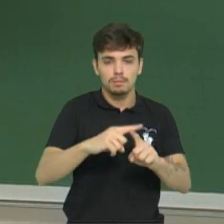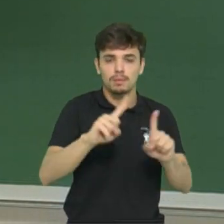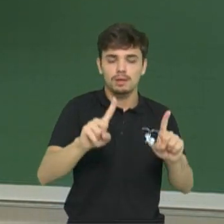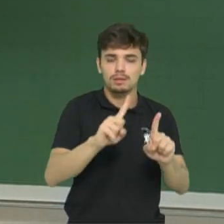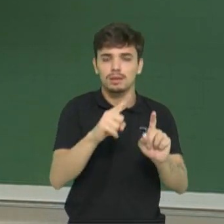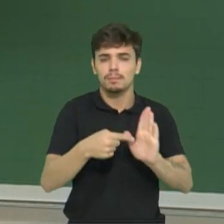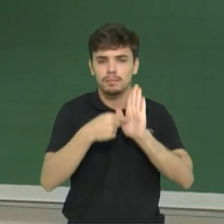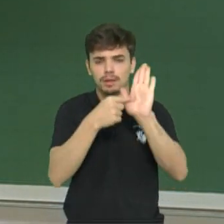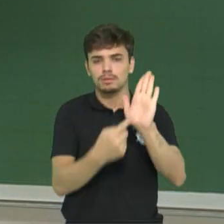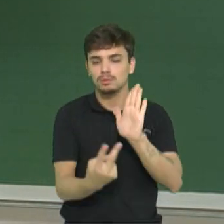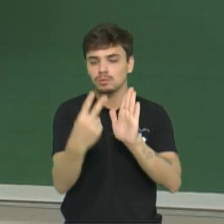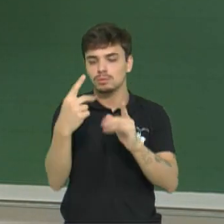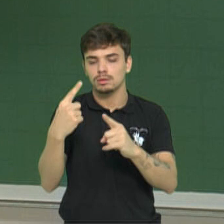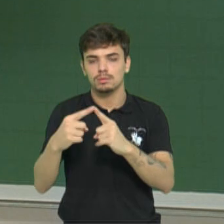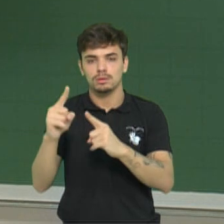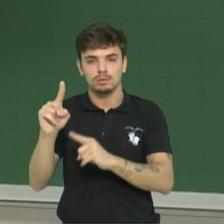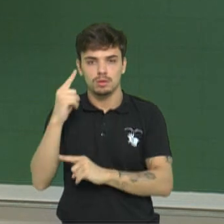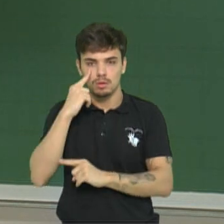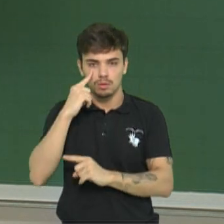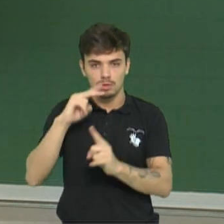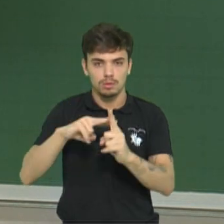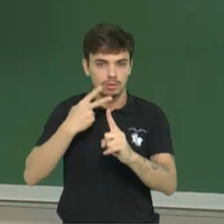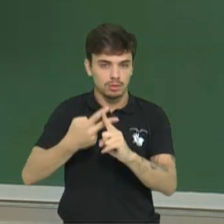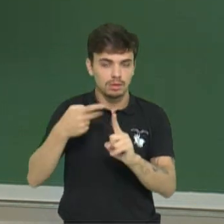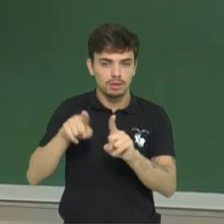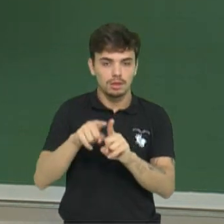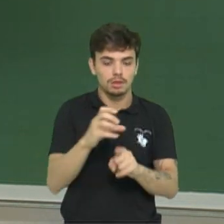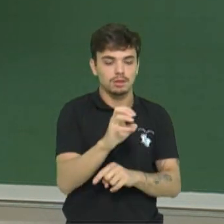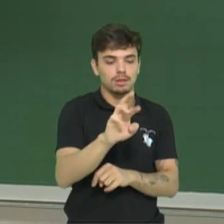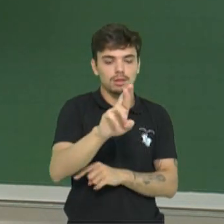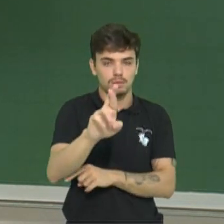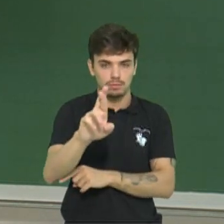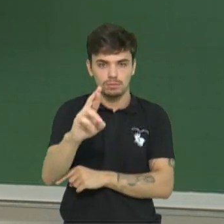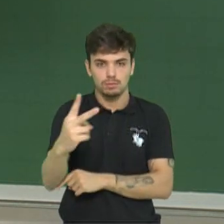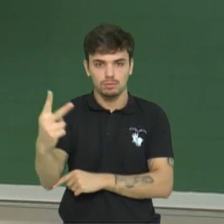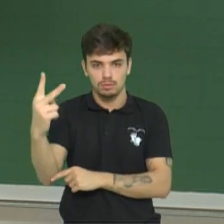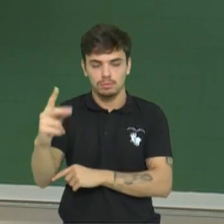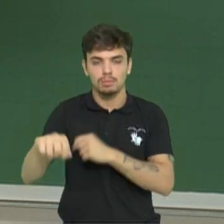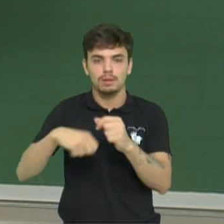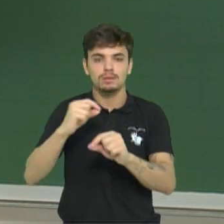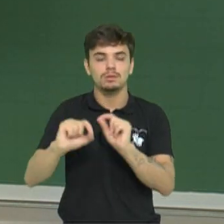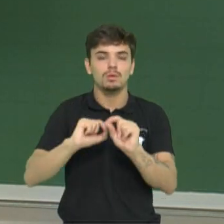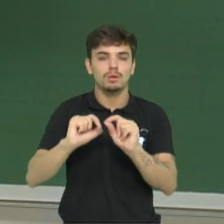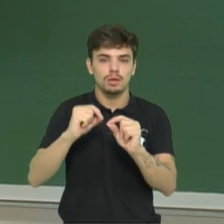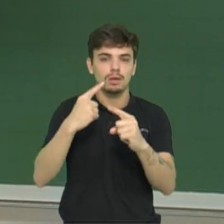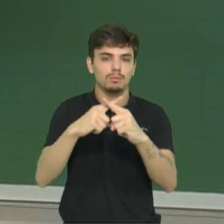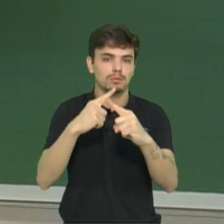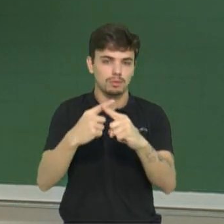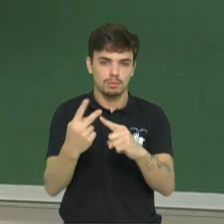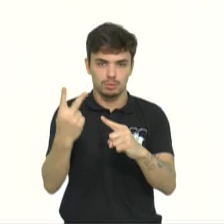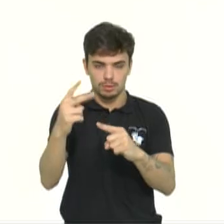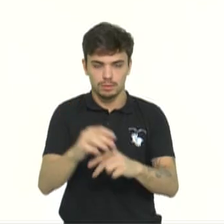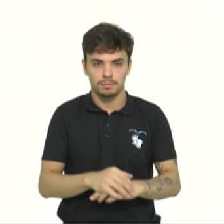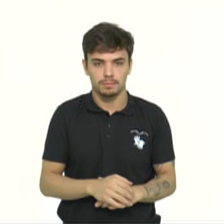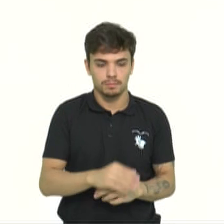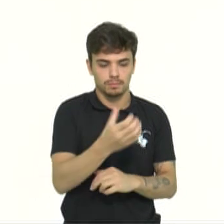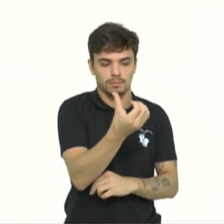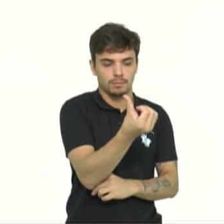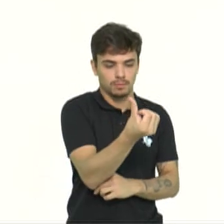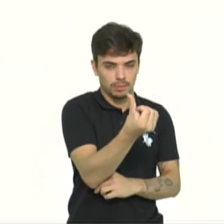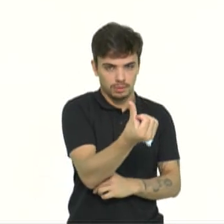ele aparece duas vezes na substância, porque é CR2 aqui, né? Eu vou ter que multiplicar o valor dele por 2. Então, vai ser